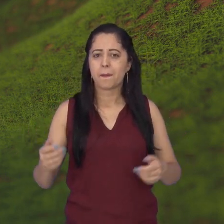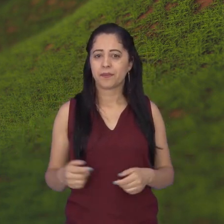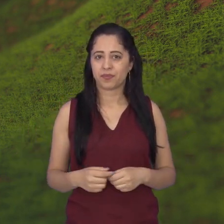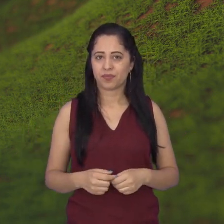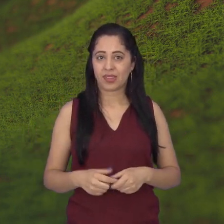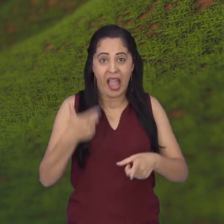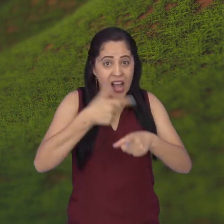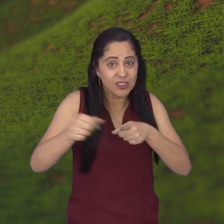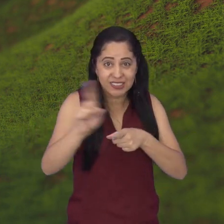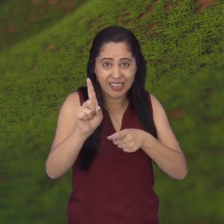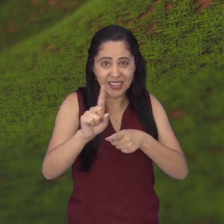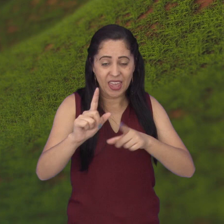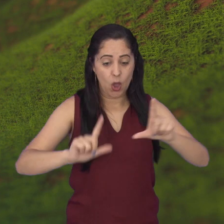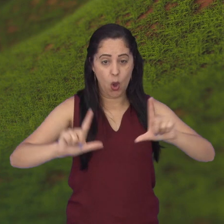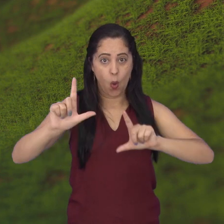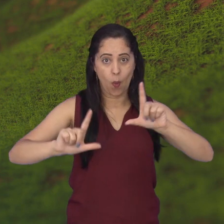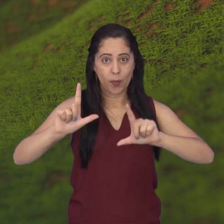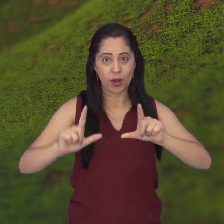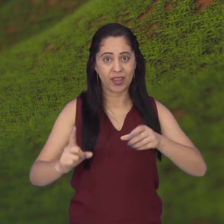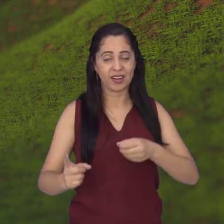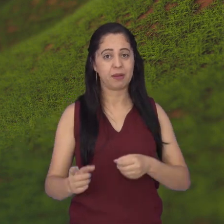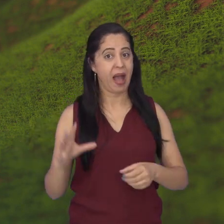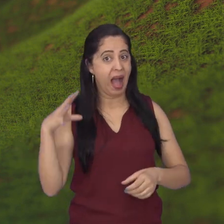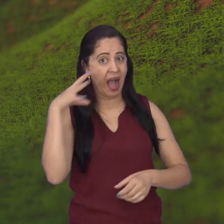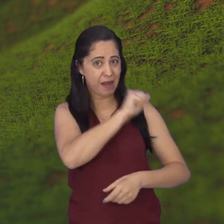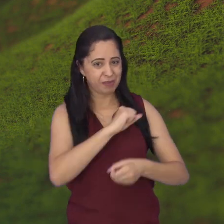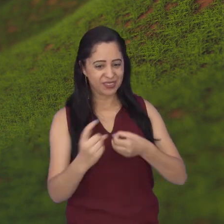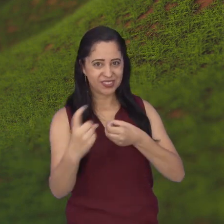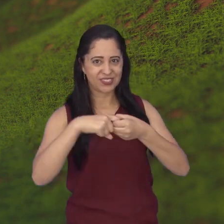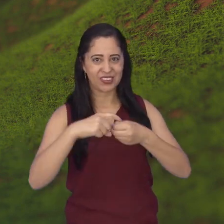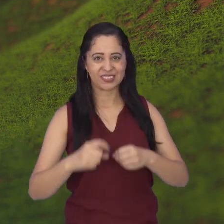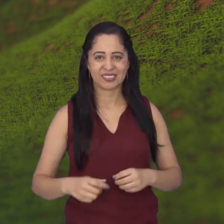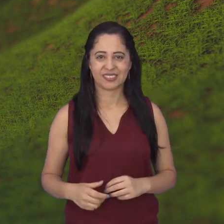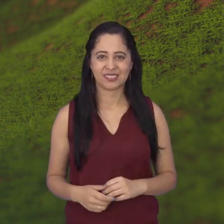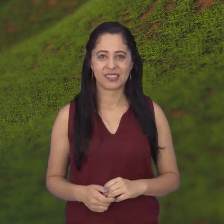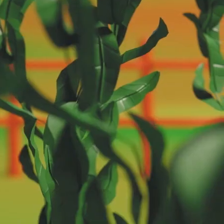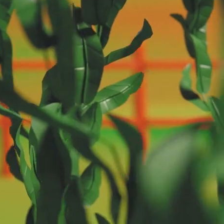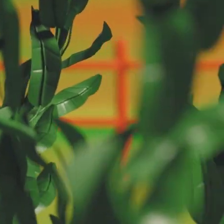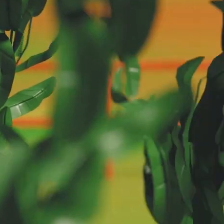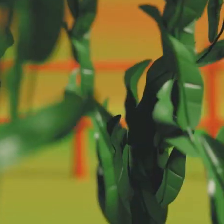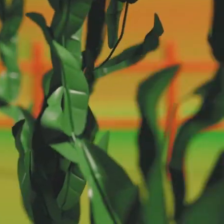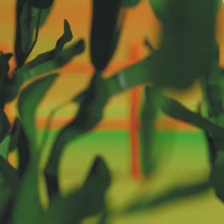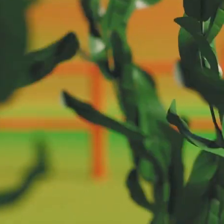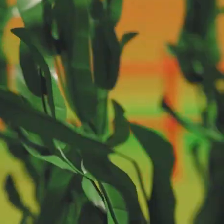inúmeras finalidades. Fica com a gente, o São José do Campo volta já!